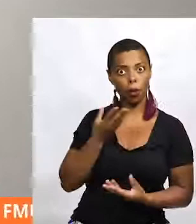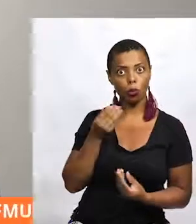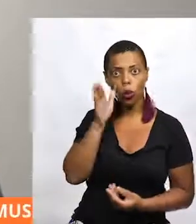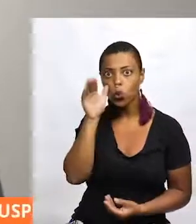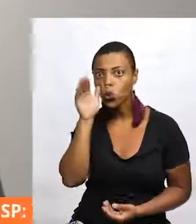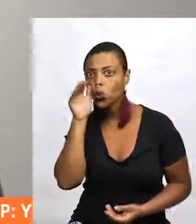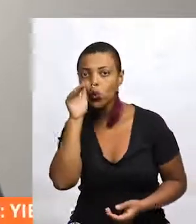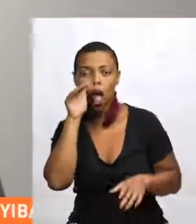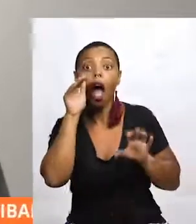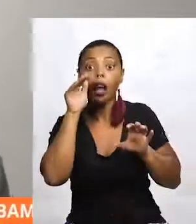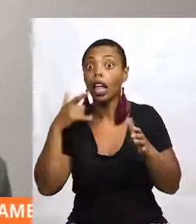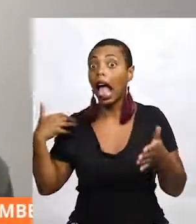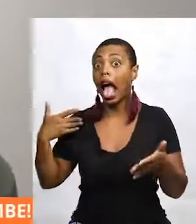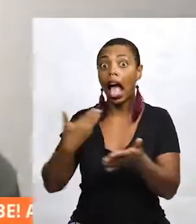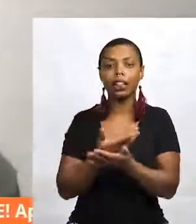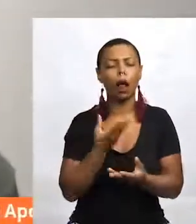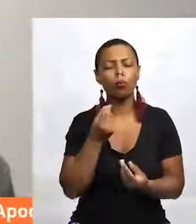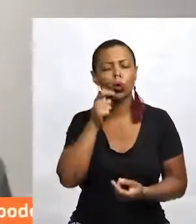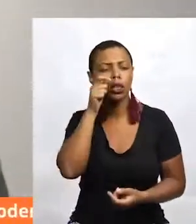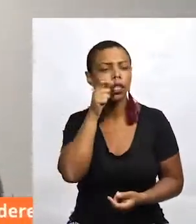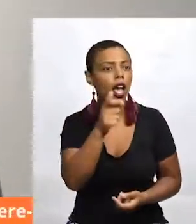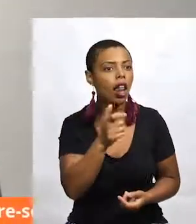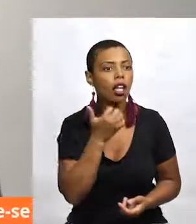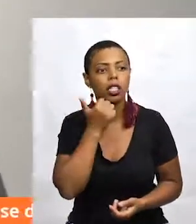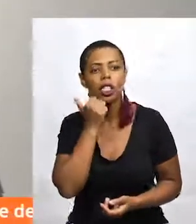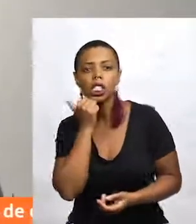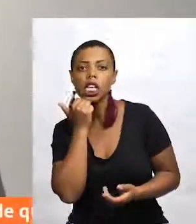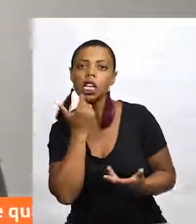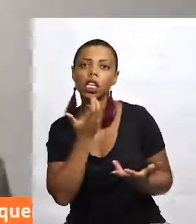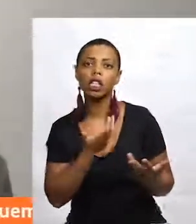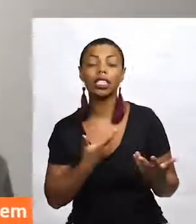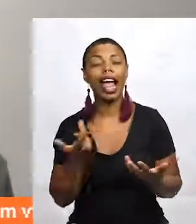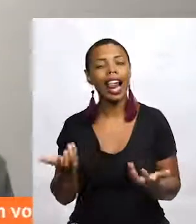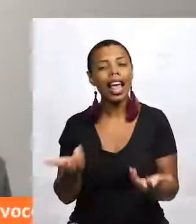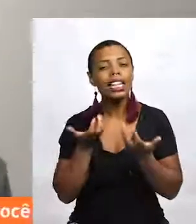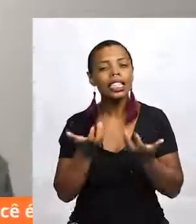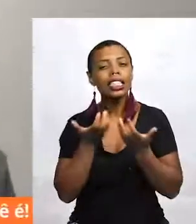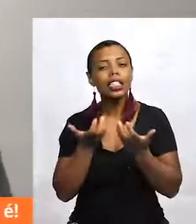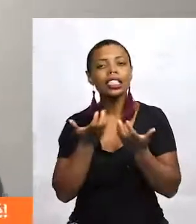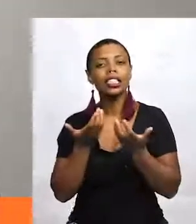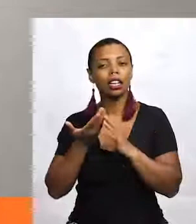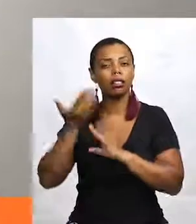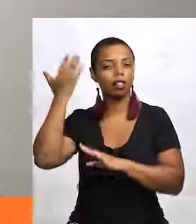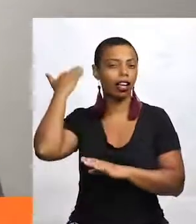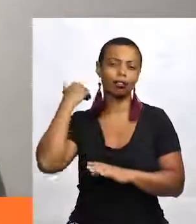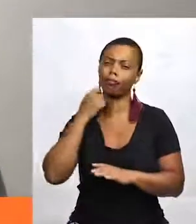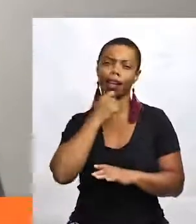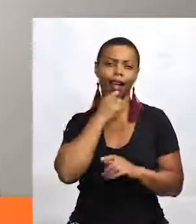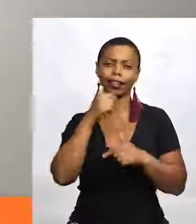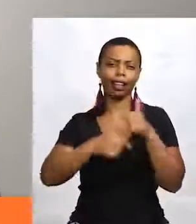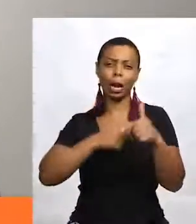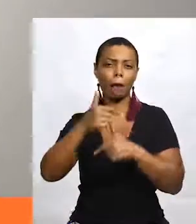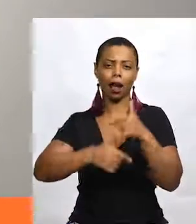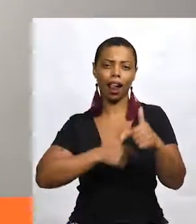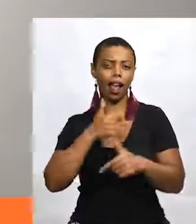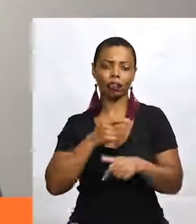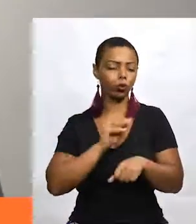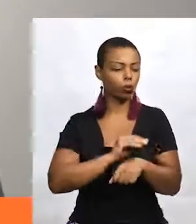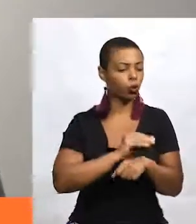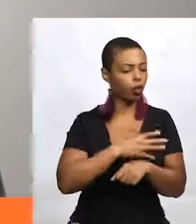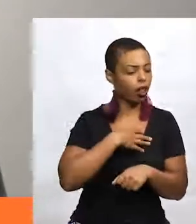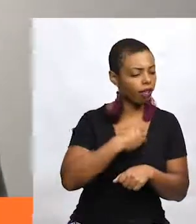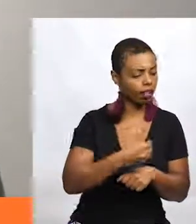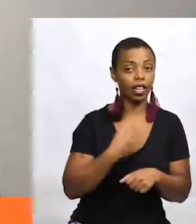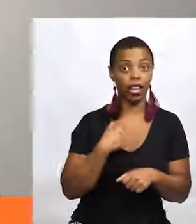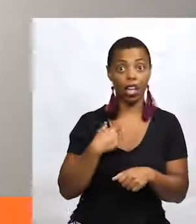hoje, ela se interessa muito por ciência, então ela queria, naquela época ela nem trabalhava, né, cuidava dos filhos, eu sou a